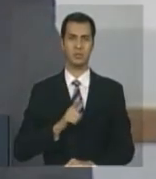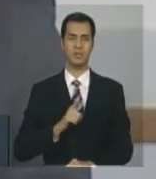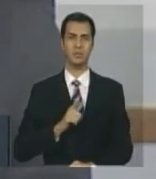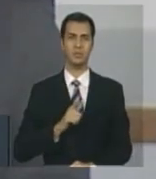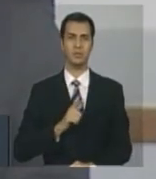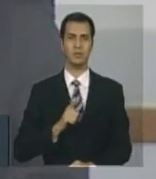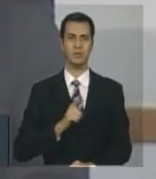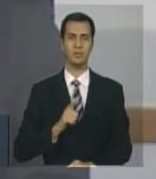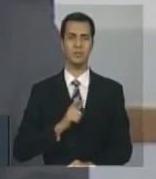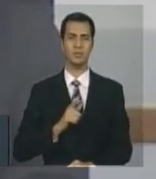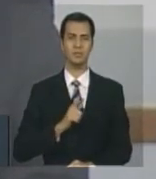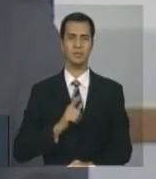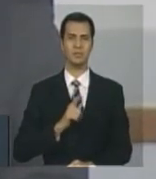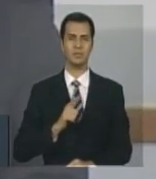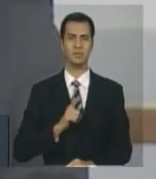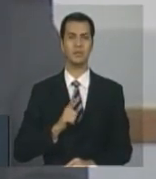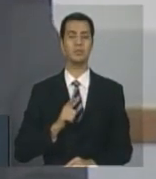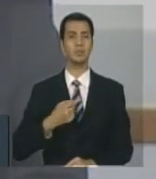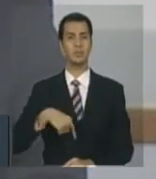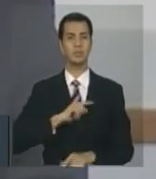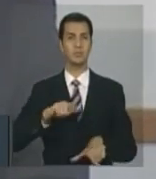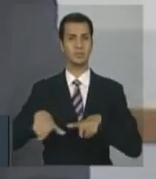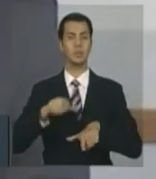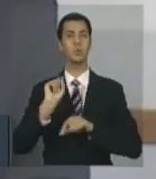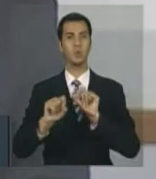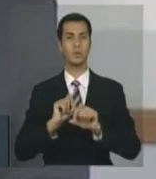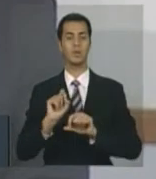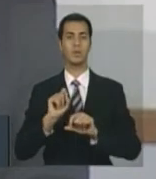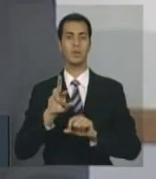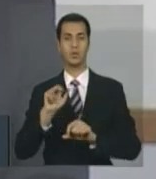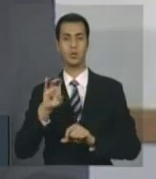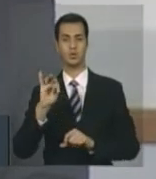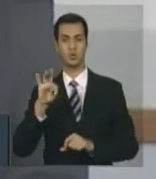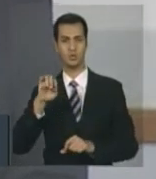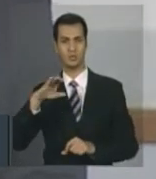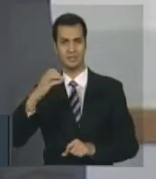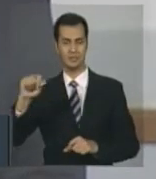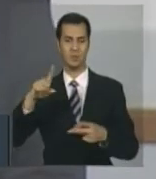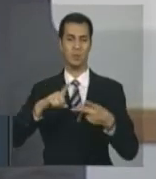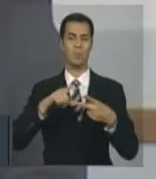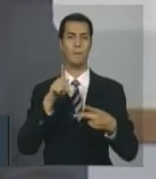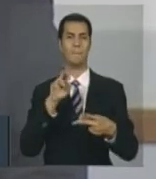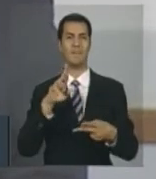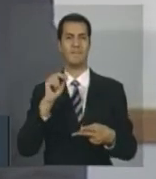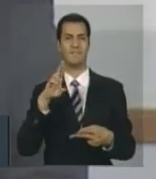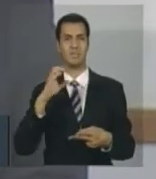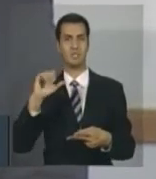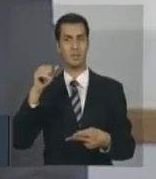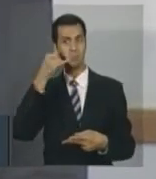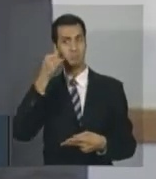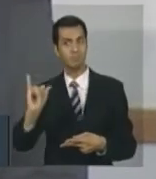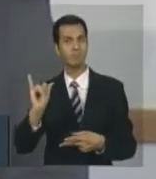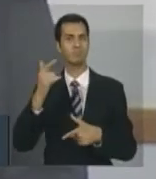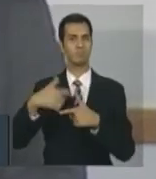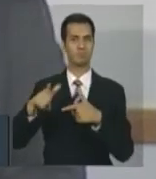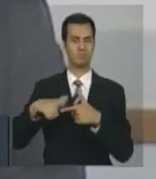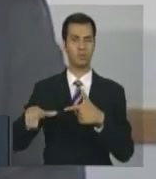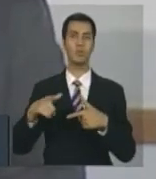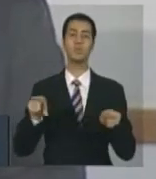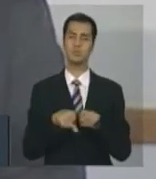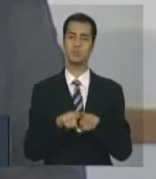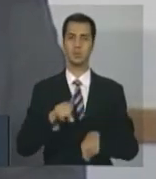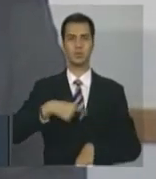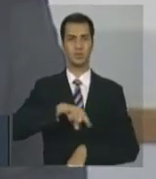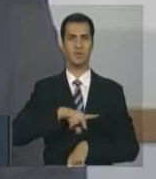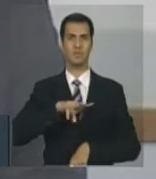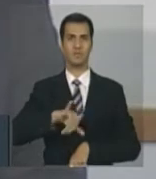população, reconstrução e prevenção. E ainda vamos trazer também informações